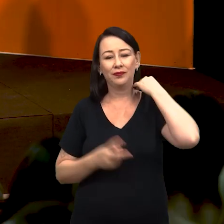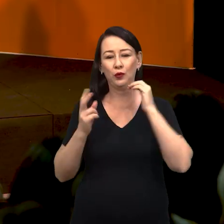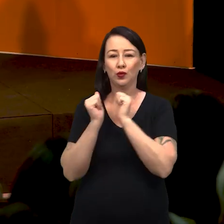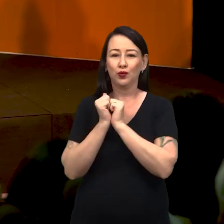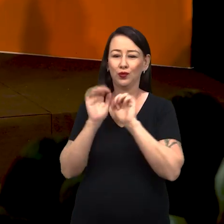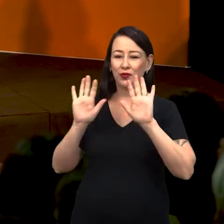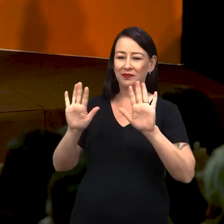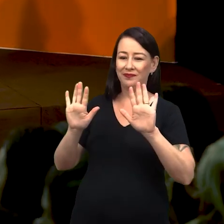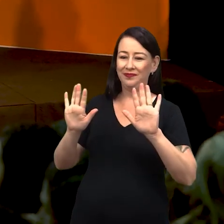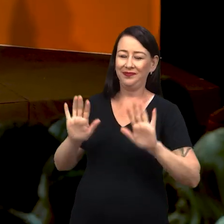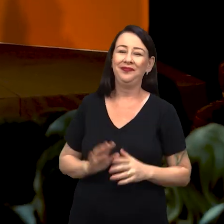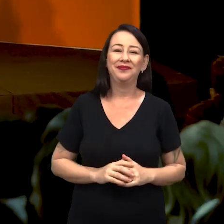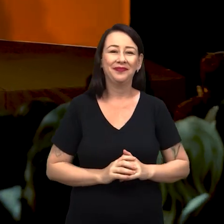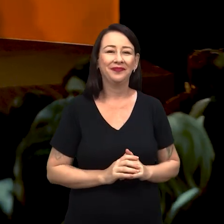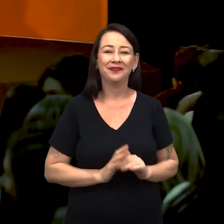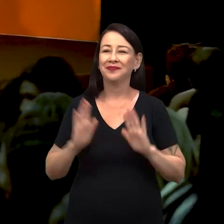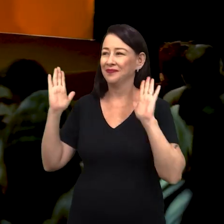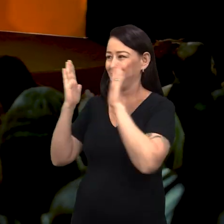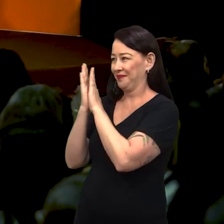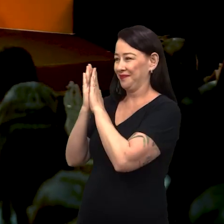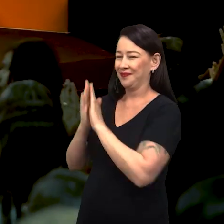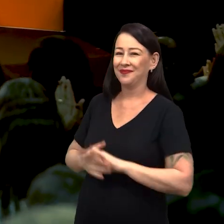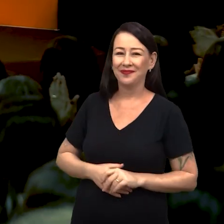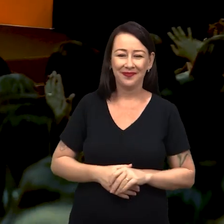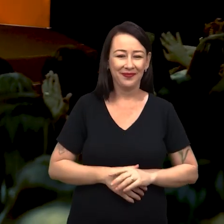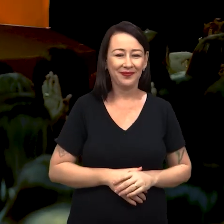dupla, vai lá. As duas, vai lá.